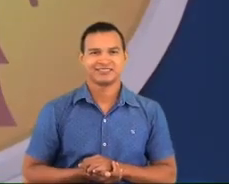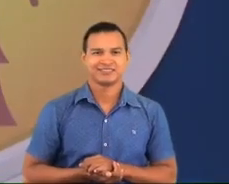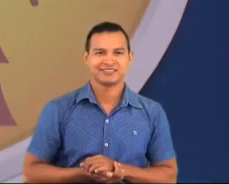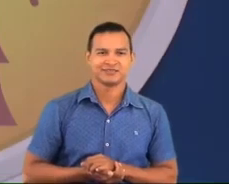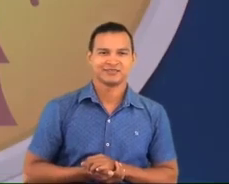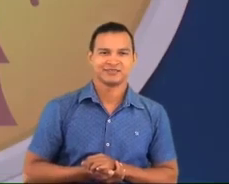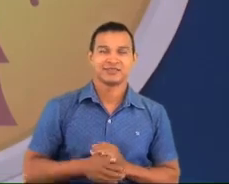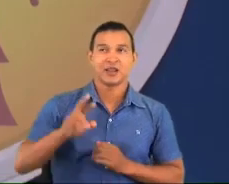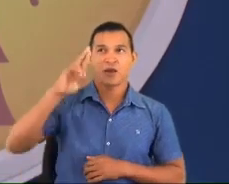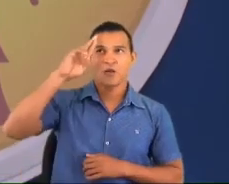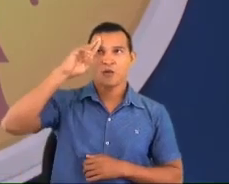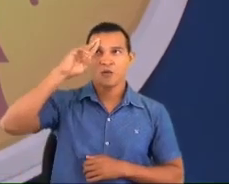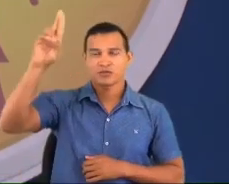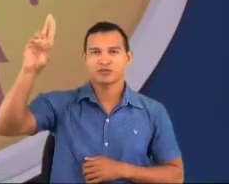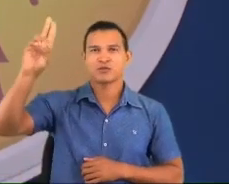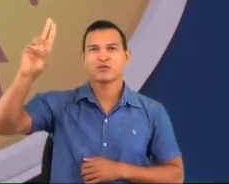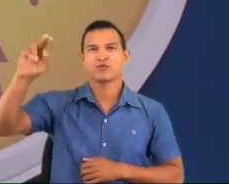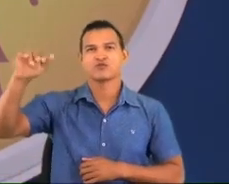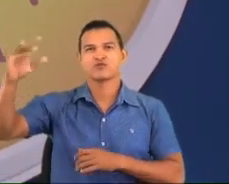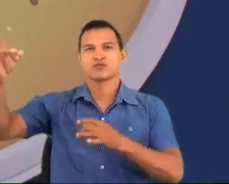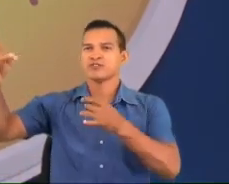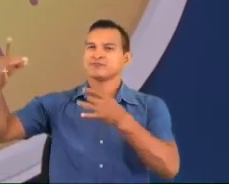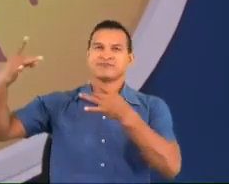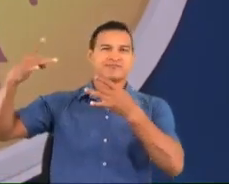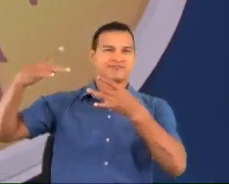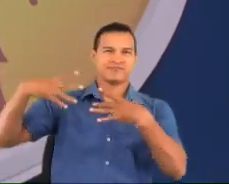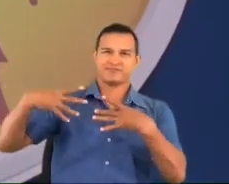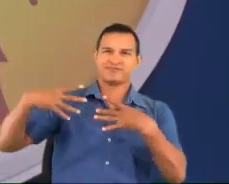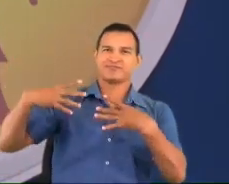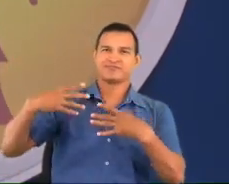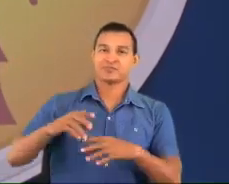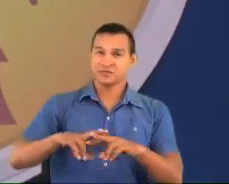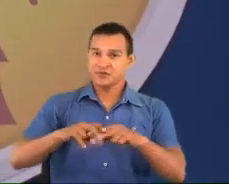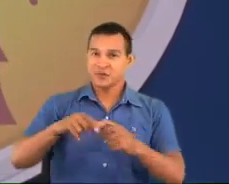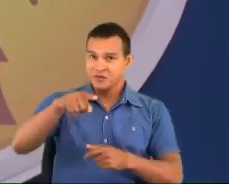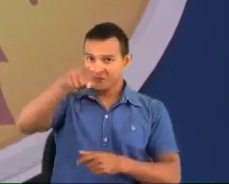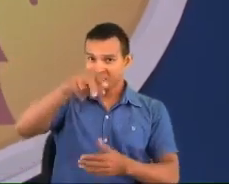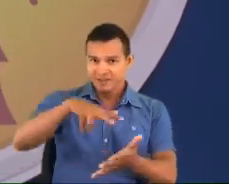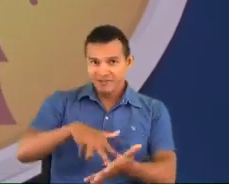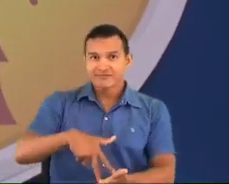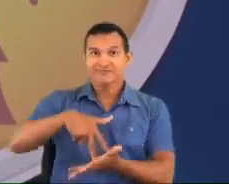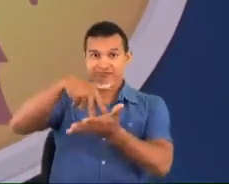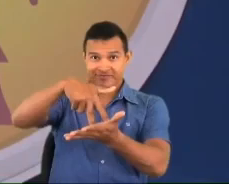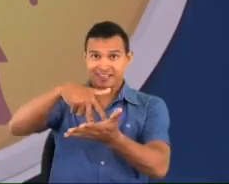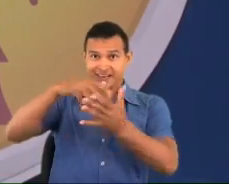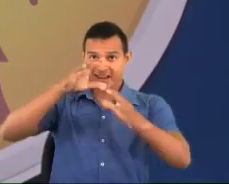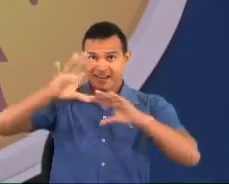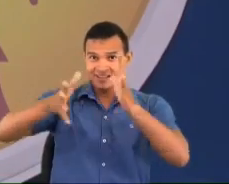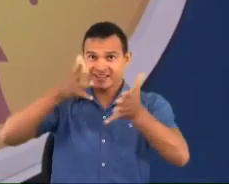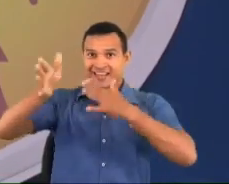O Senhor nunca nos deixou e nunca nos deixará. Por isso, fique de pé e cante com toda a sua alegria.